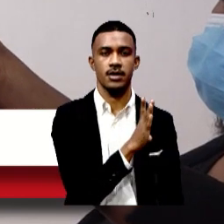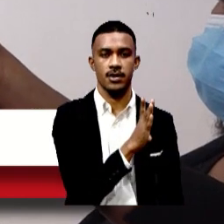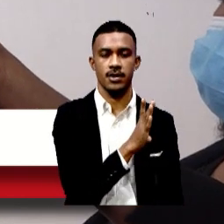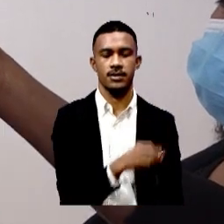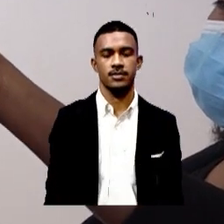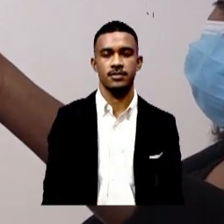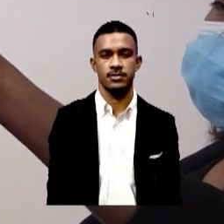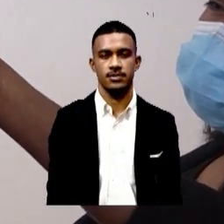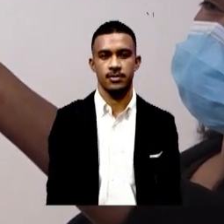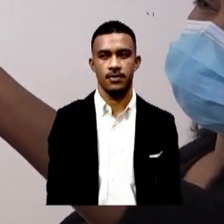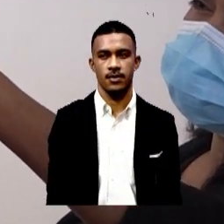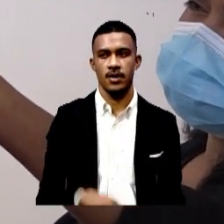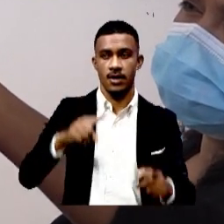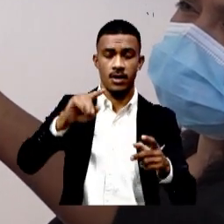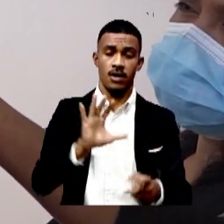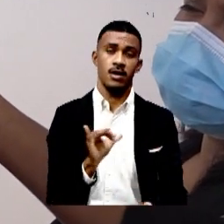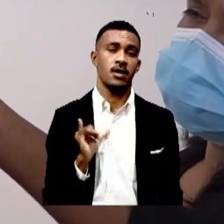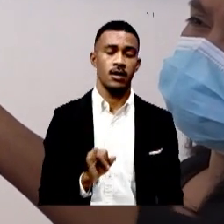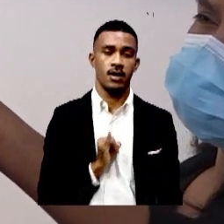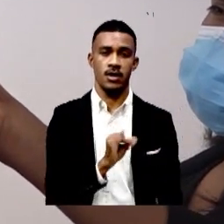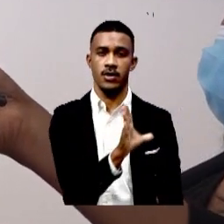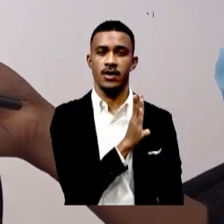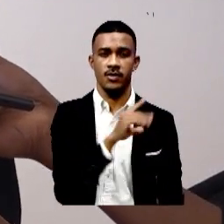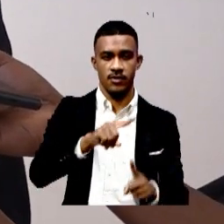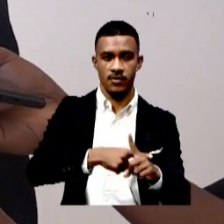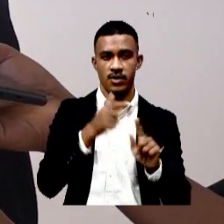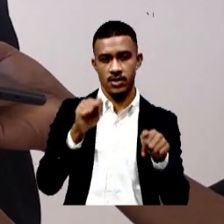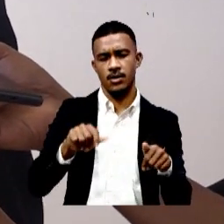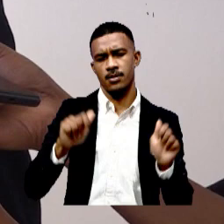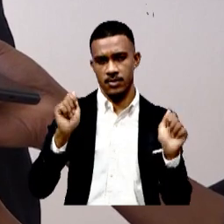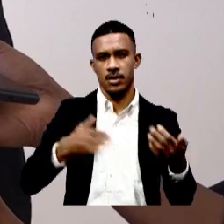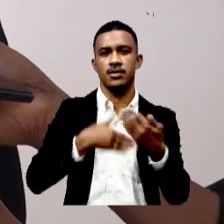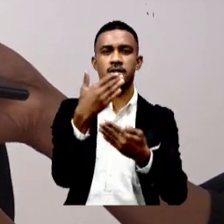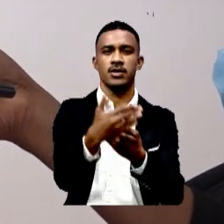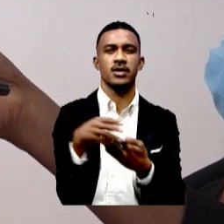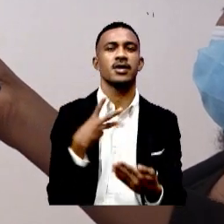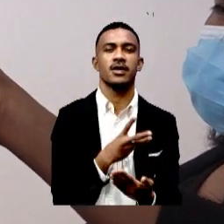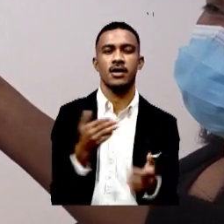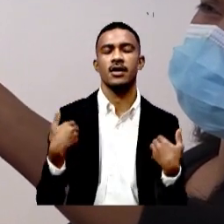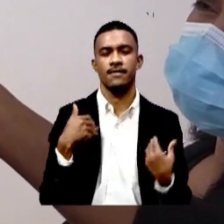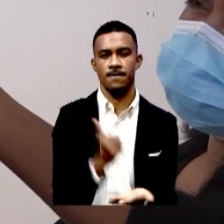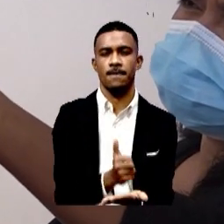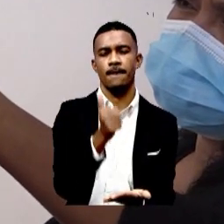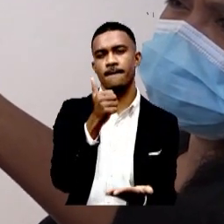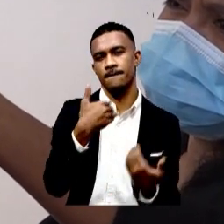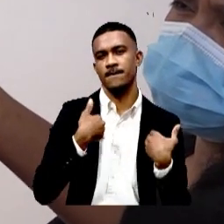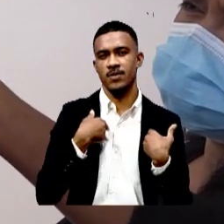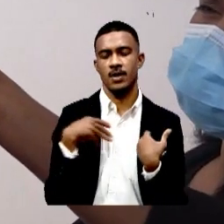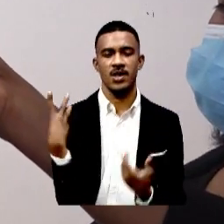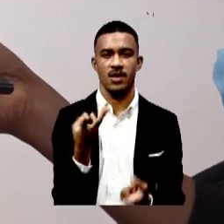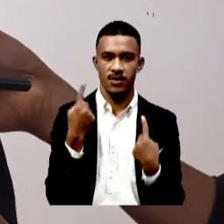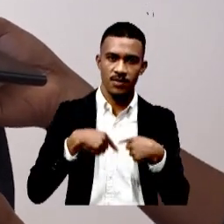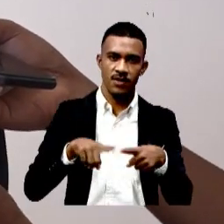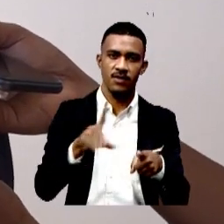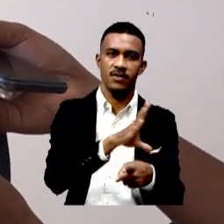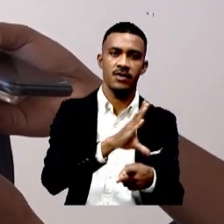hawa tesipa fula nene lar. Mai be, bele mos liu. Ne ite iha ona mananai. Iko no mananai ni iha ona, ite se bafale, aprovação